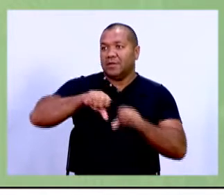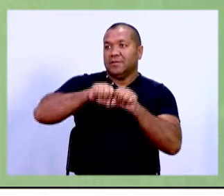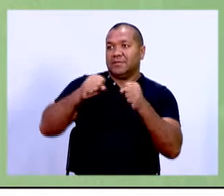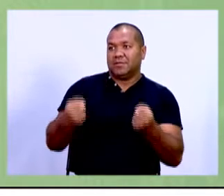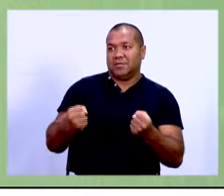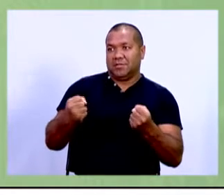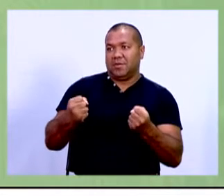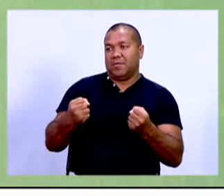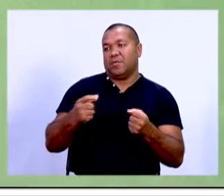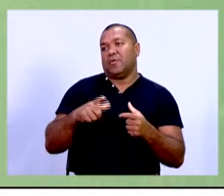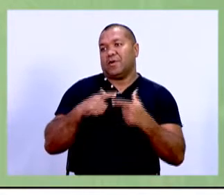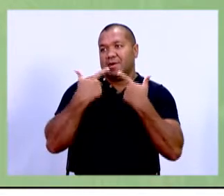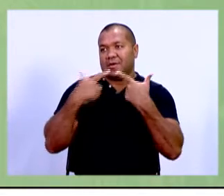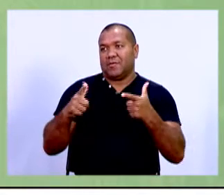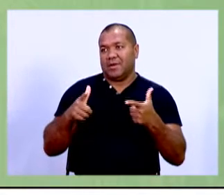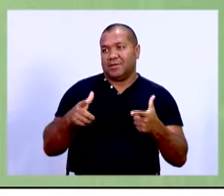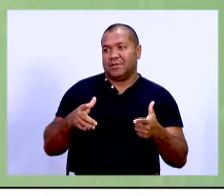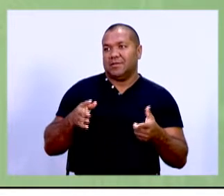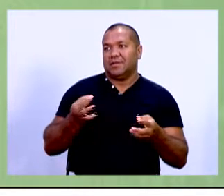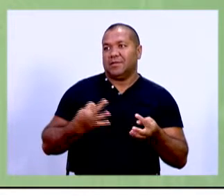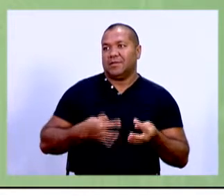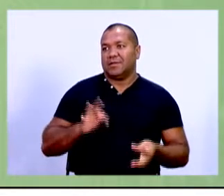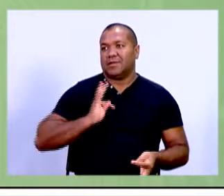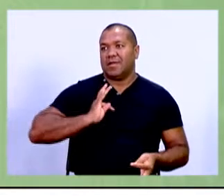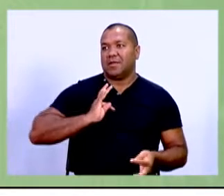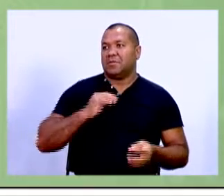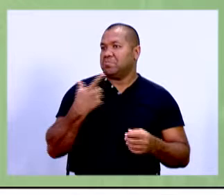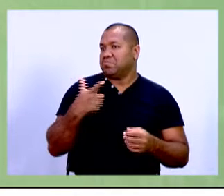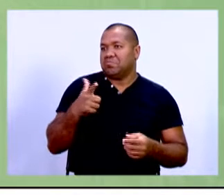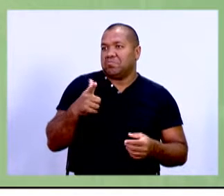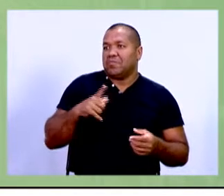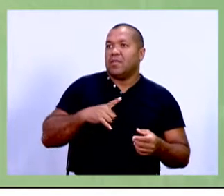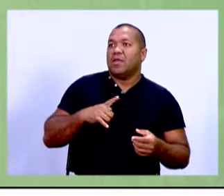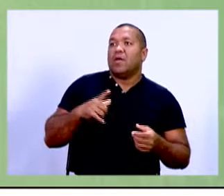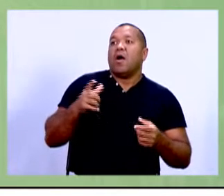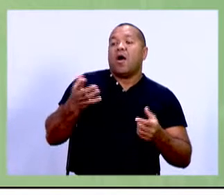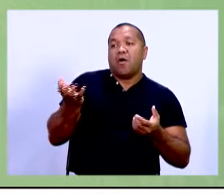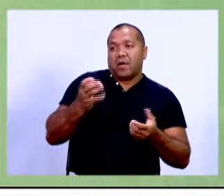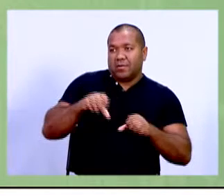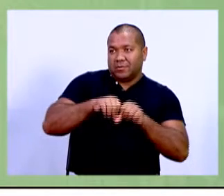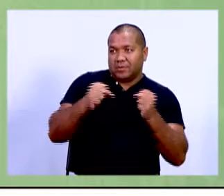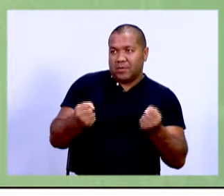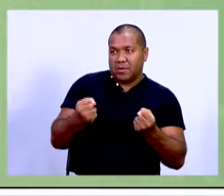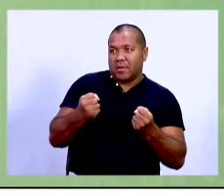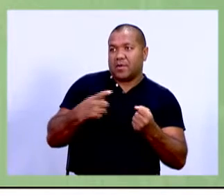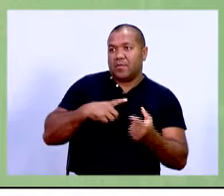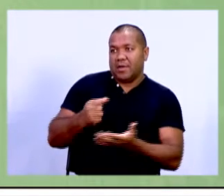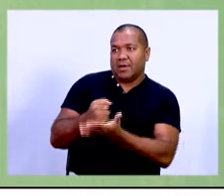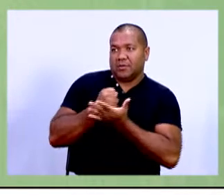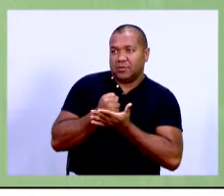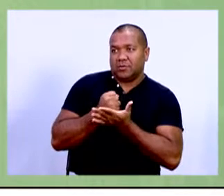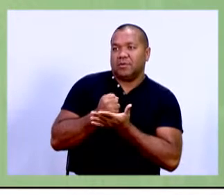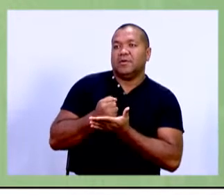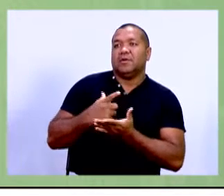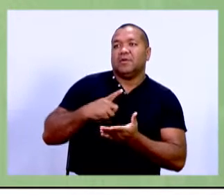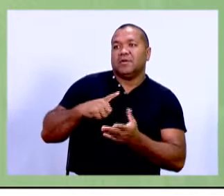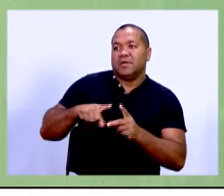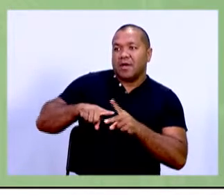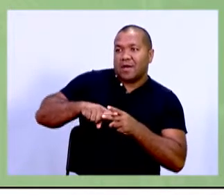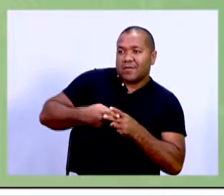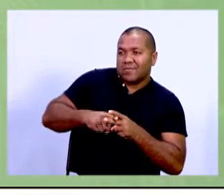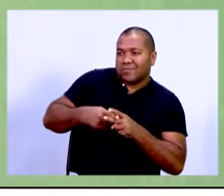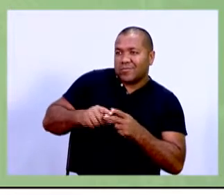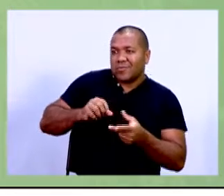uma linguagem técnica. Eu quero um sistema para controlar o atendimento dos técnicos da